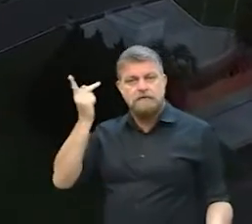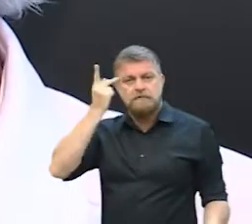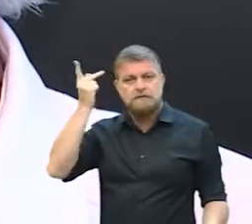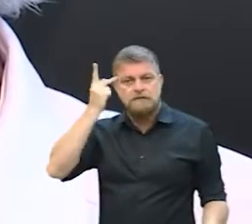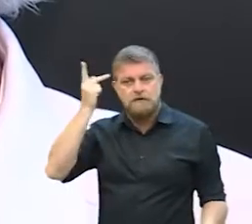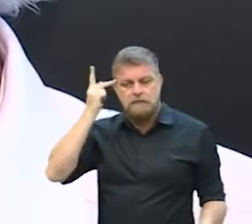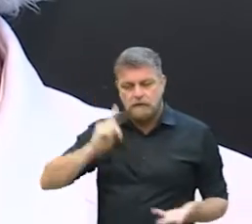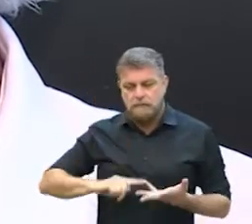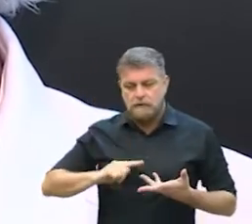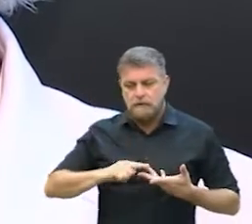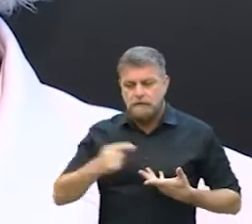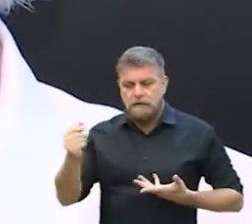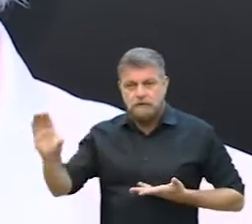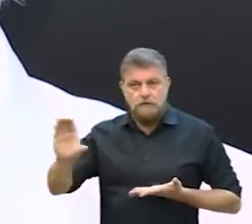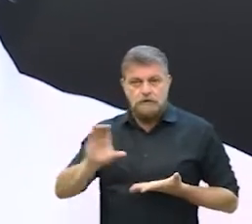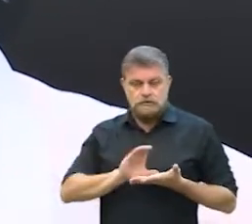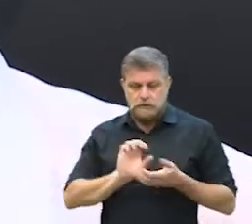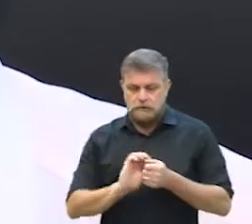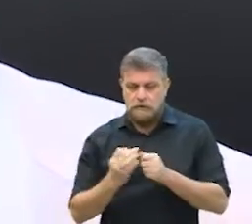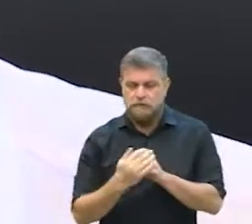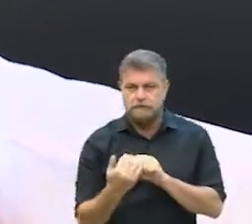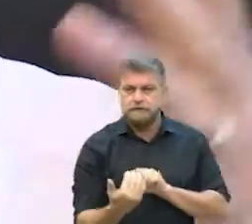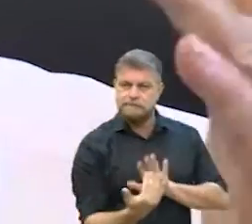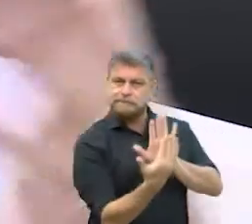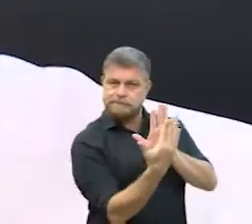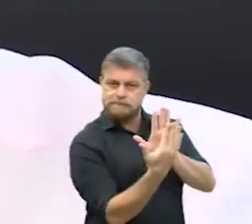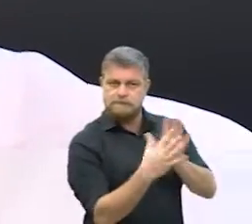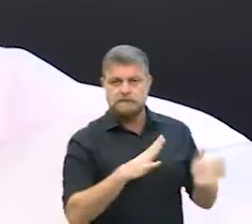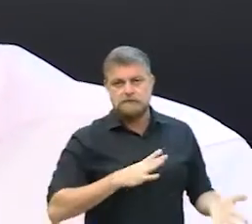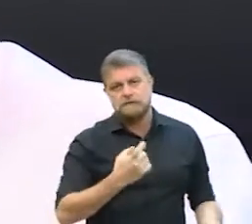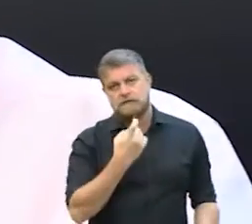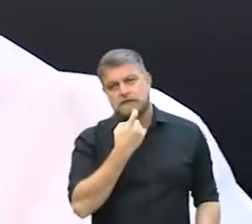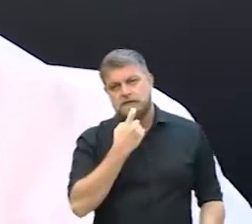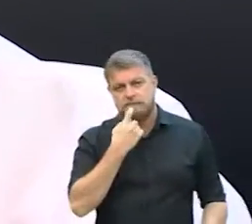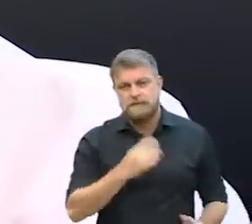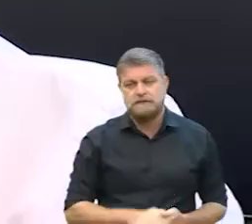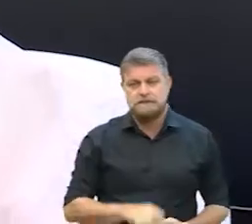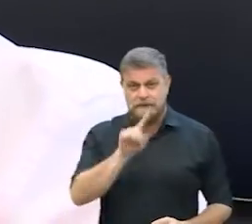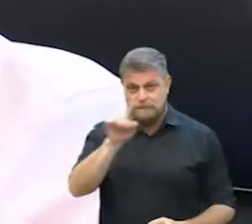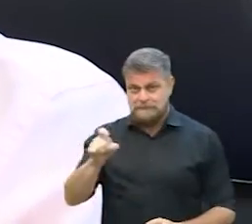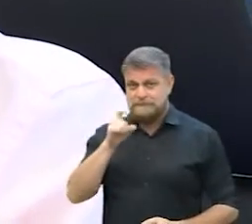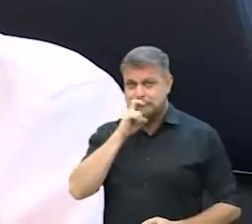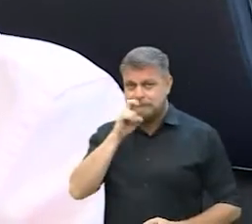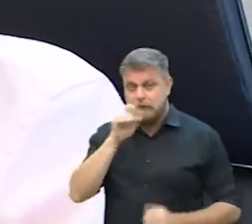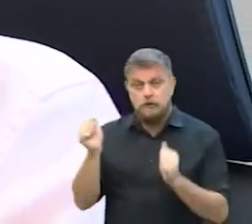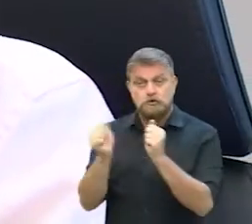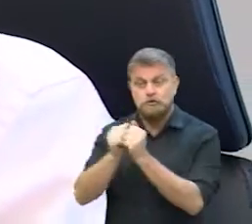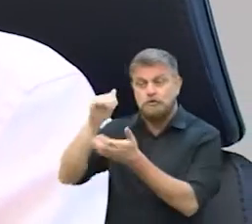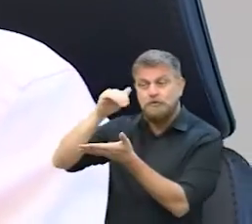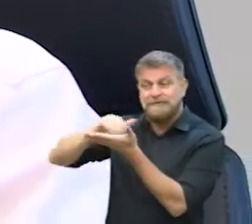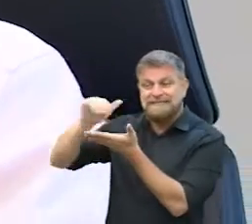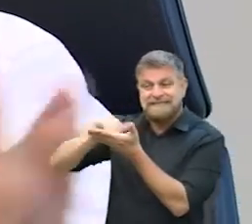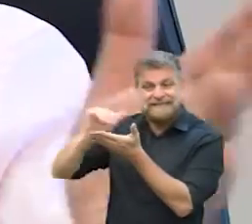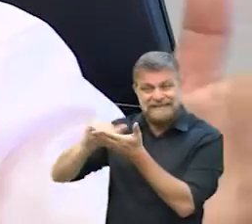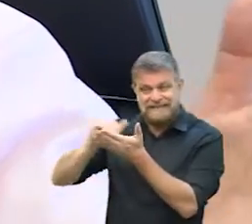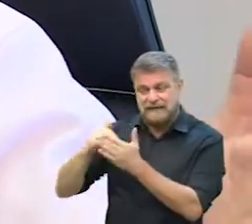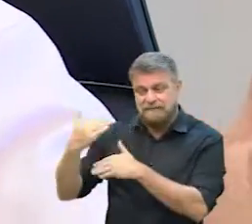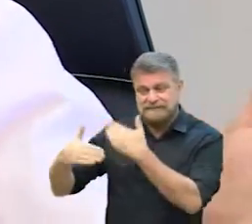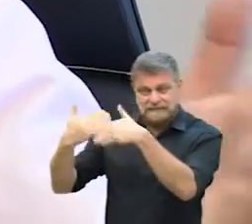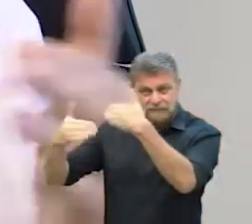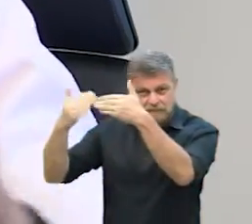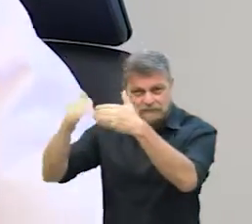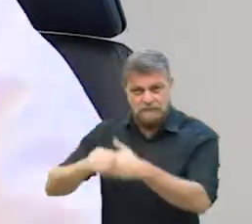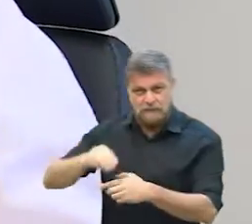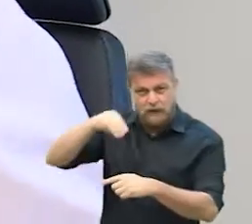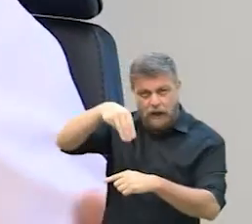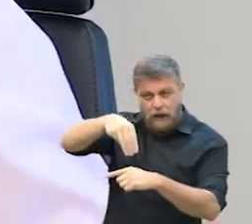estado as demandas por recursos contra a Covid para a cidade. O parlamentar vai se reunir com o secretário de